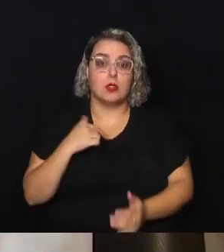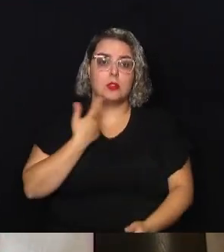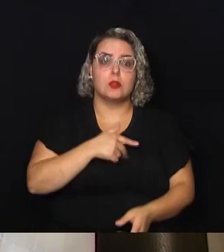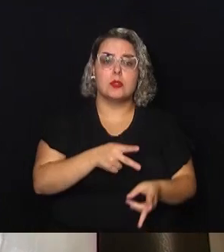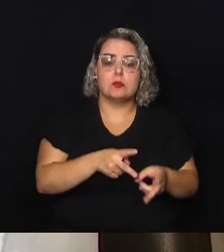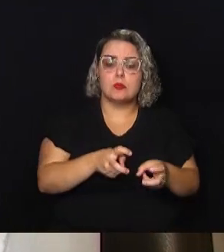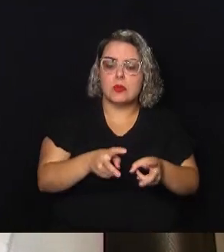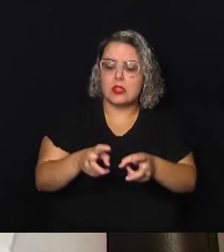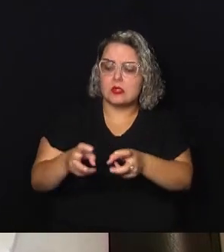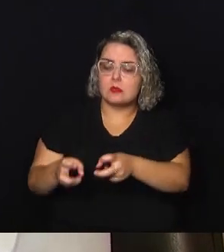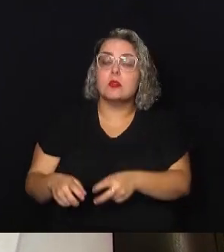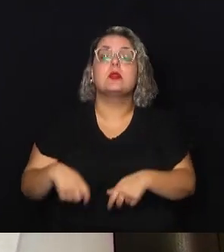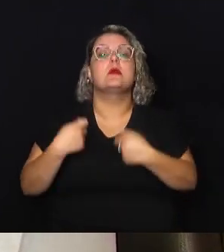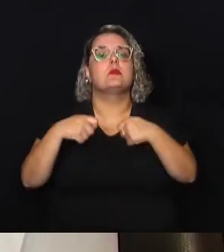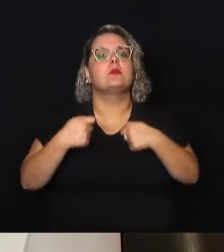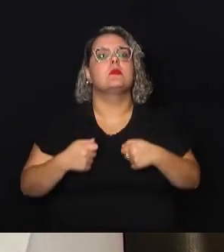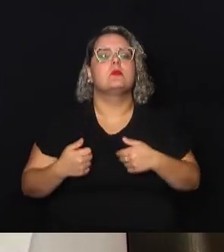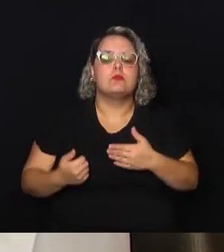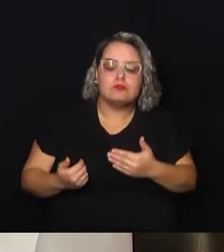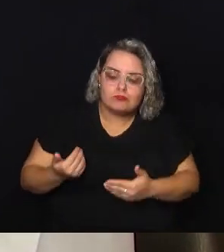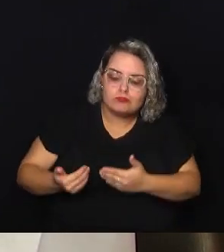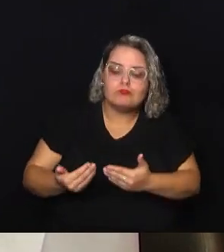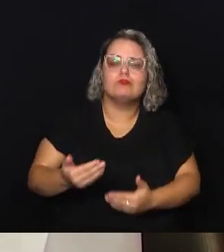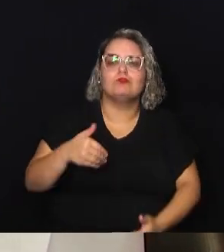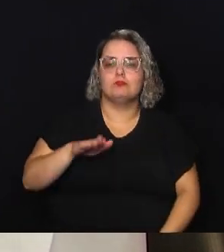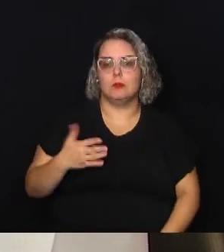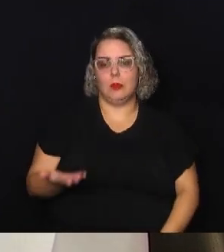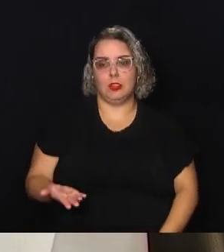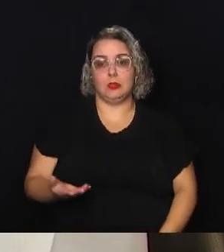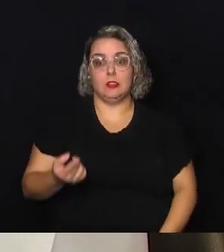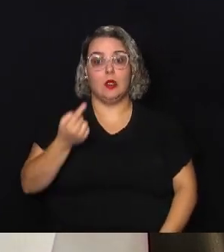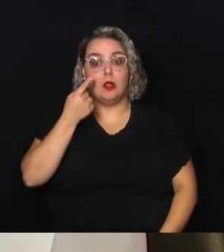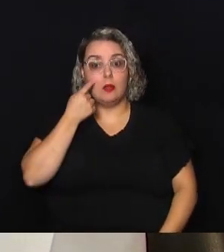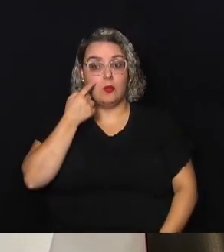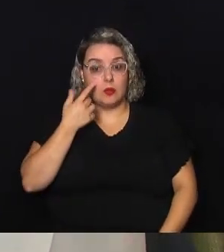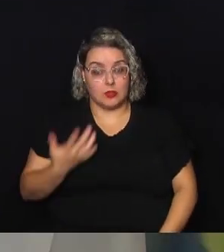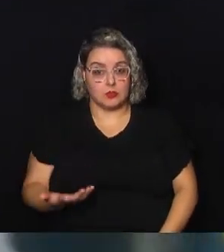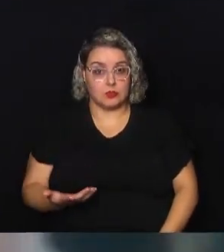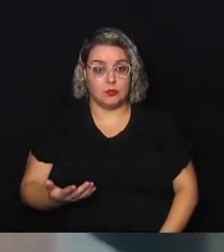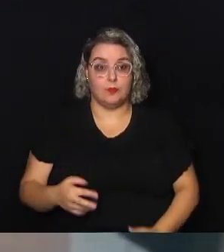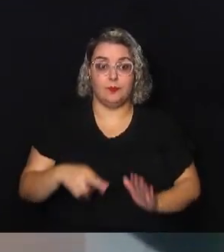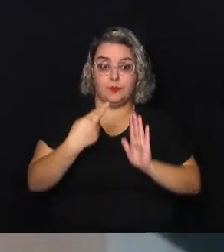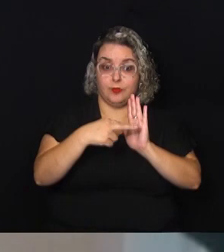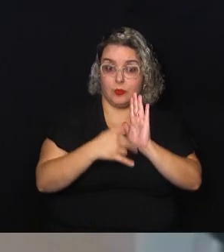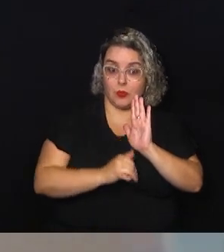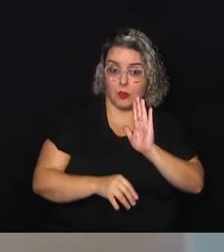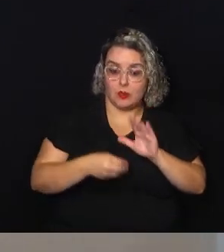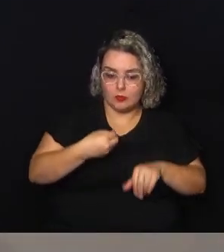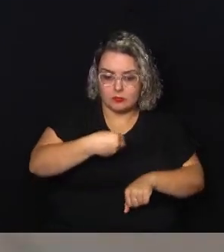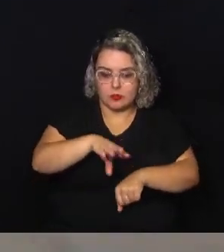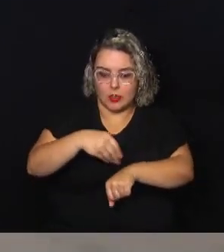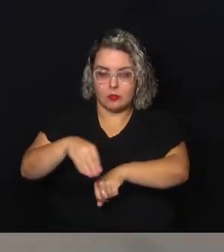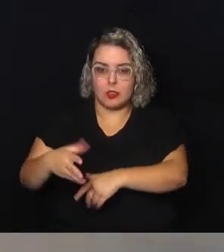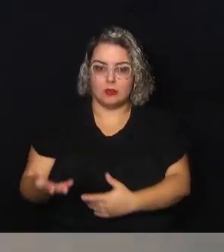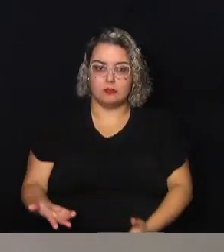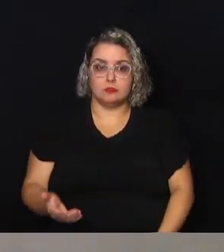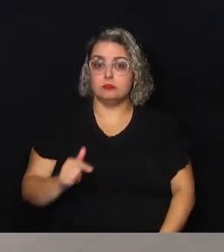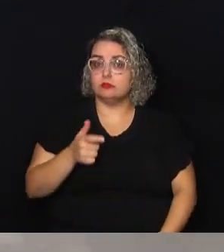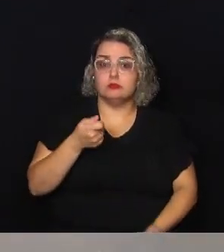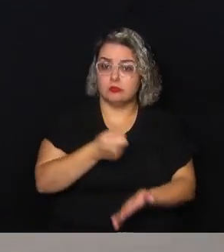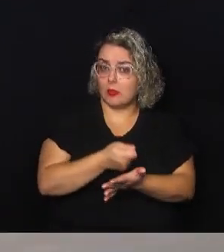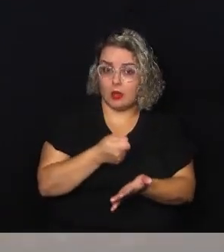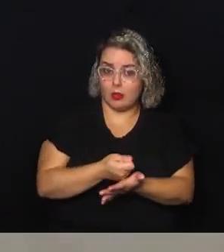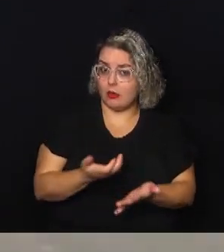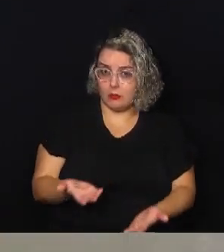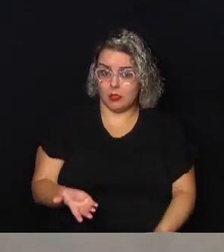a gente percebeu que é necessário dar um passo a mais visto que o relatório foi encaminhado mas ele não tem